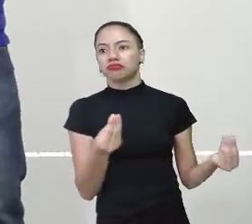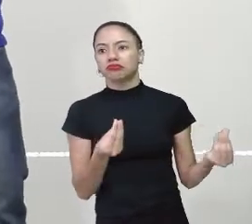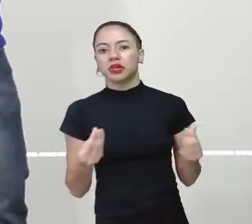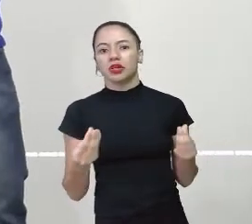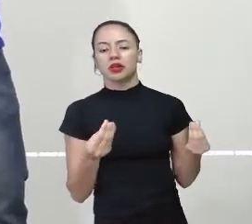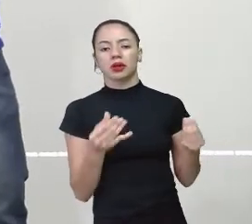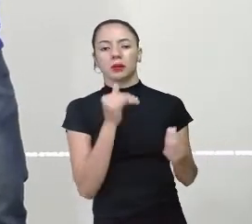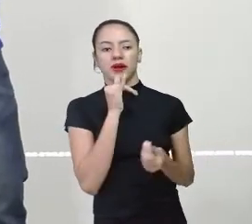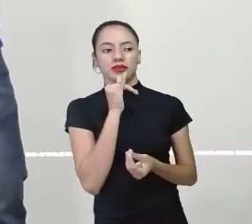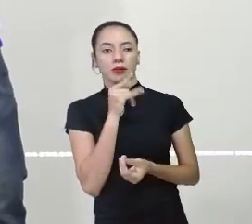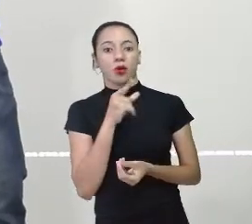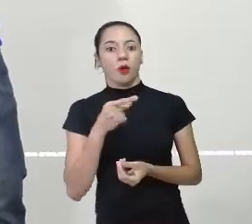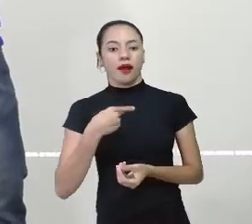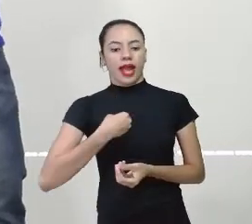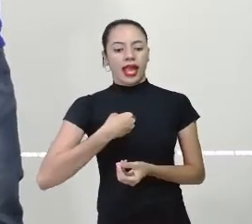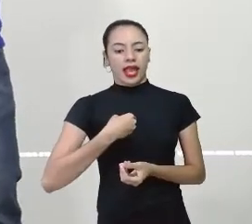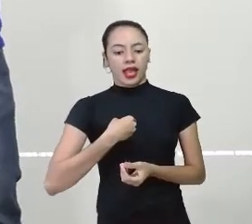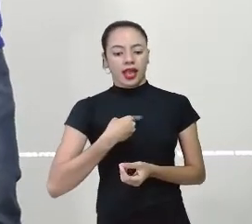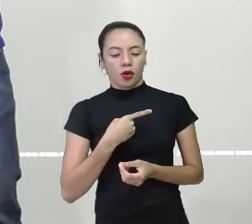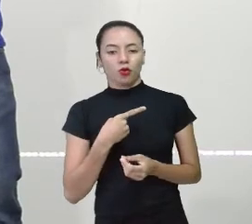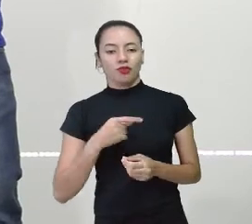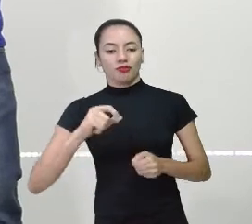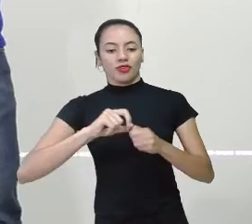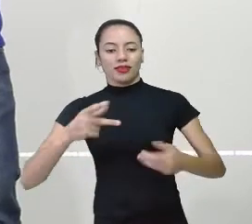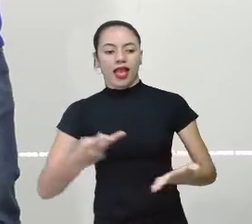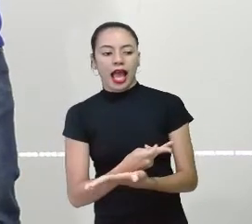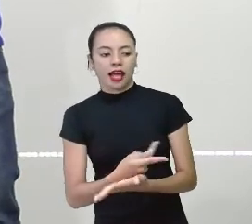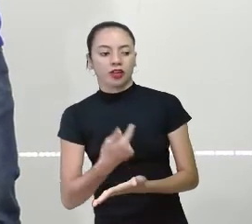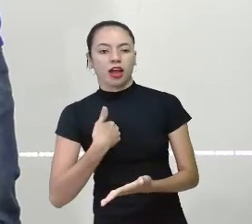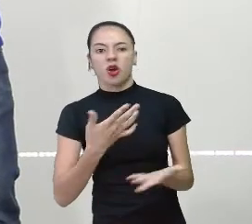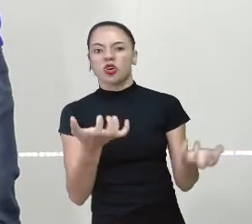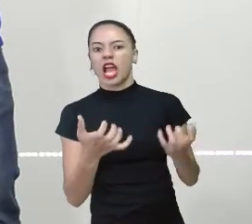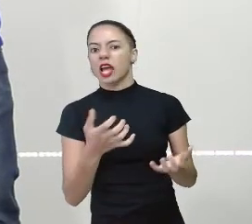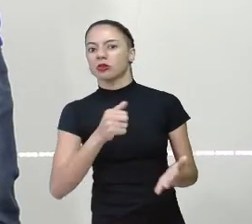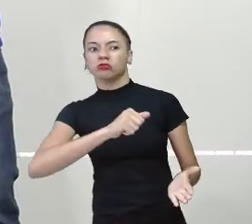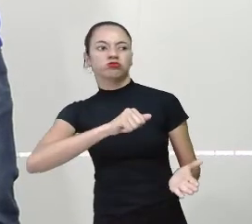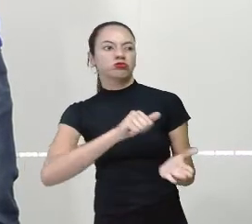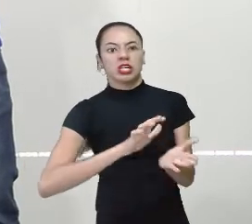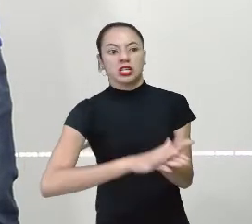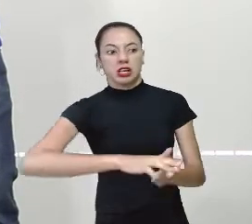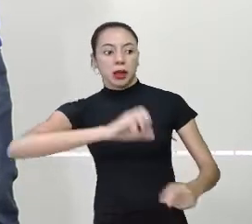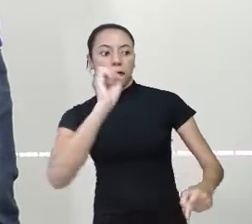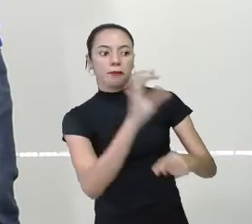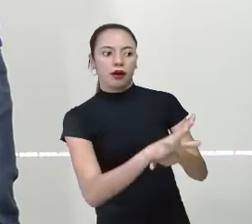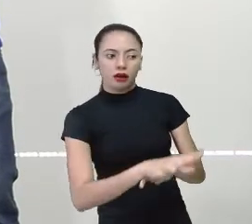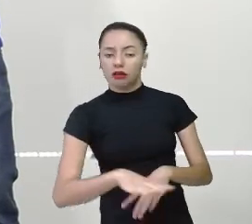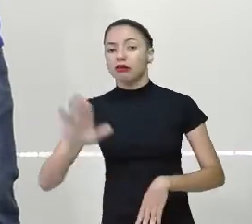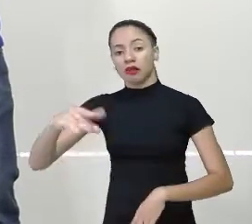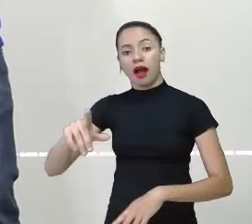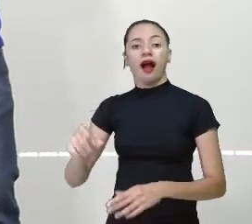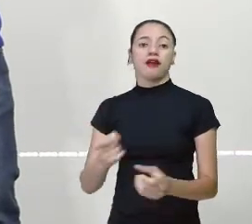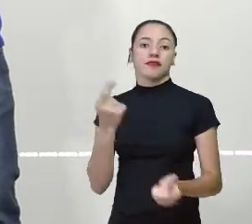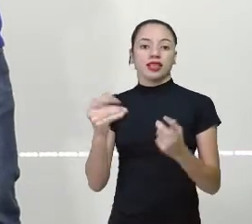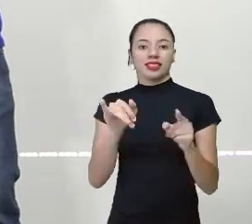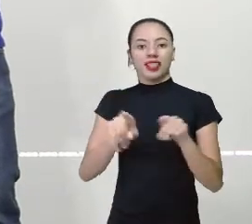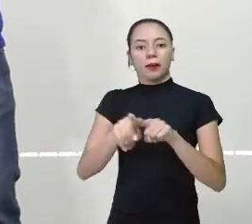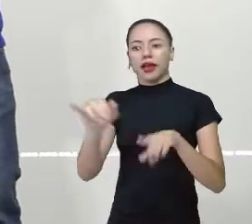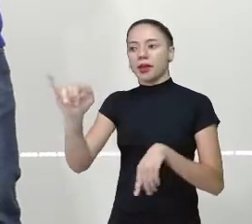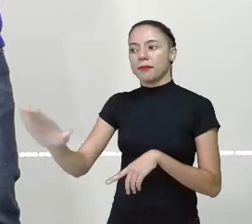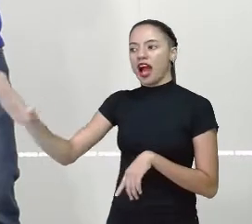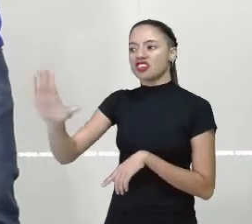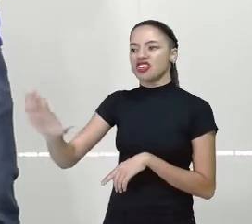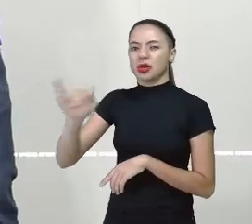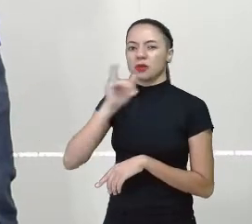que ele ou ela mesmo fez. Sim. Né? Sim. Então é importante ficar atentos a isso. Ou até montagem, às vezes, né? Pois é. Tem muitos casos